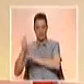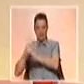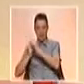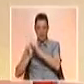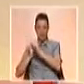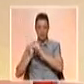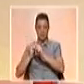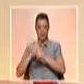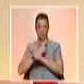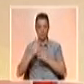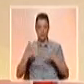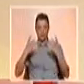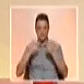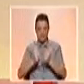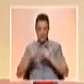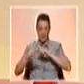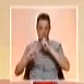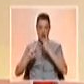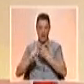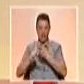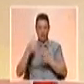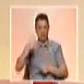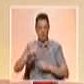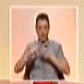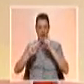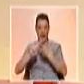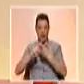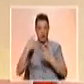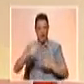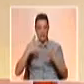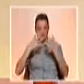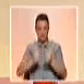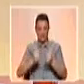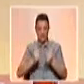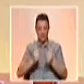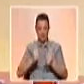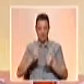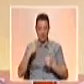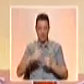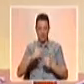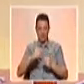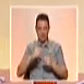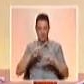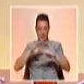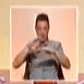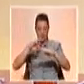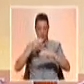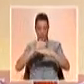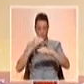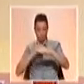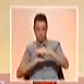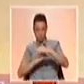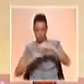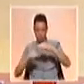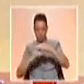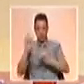é que seca. Todos os anos nós temos seca. O que é que acontece? Nós estamos numa região que é a região do Mediterrâneo, e a região do